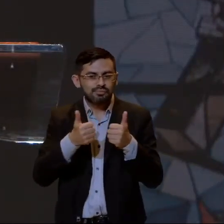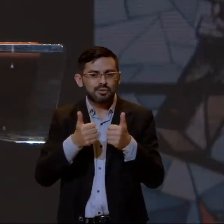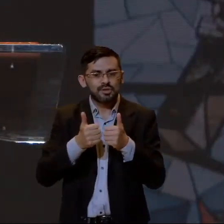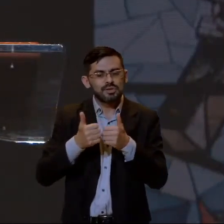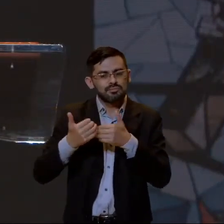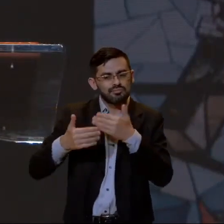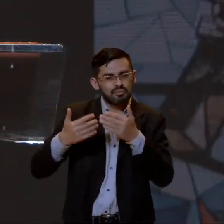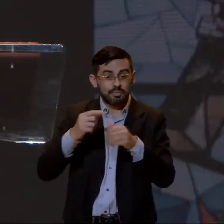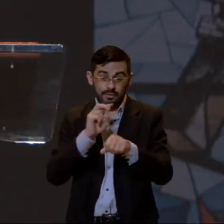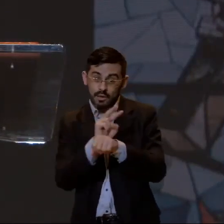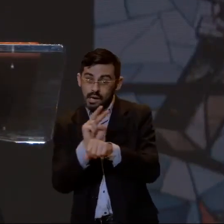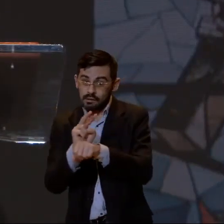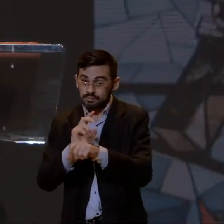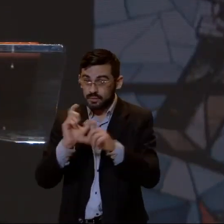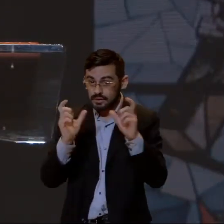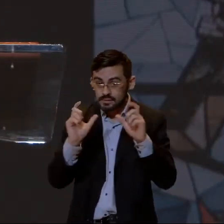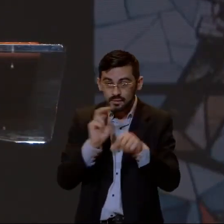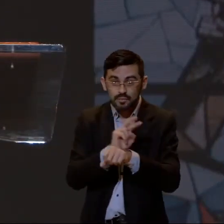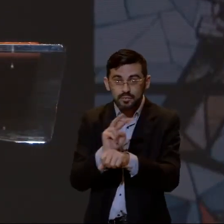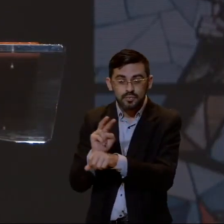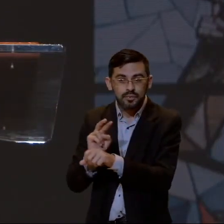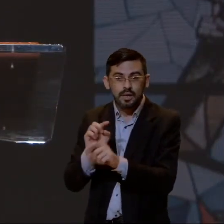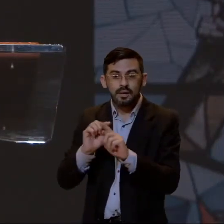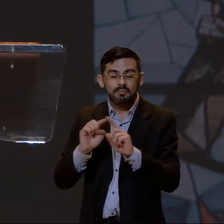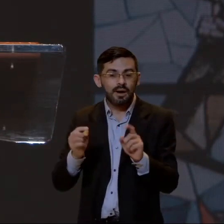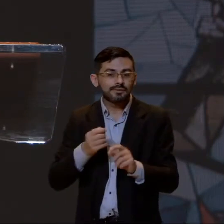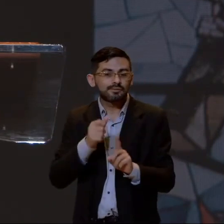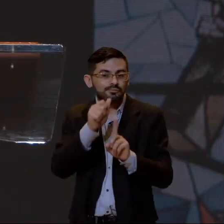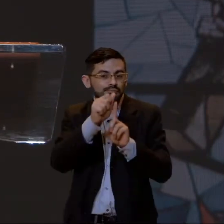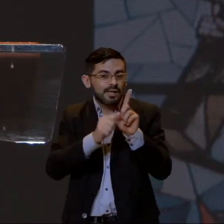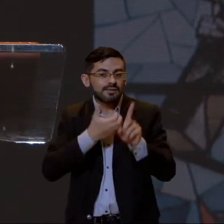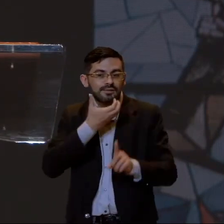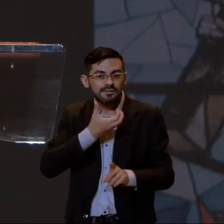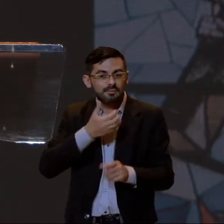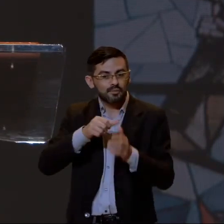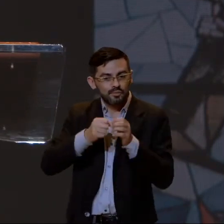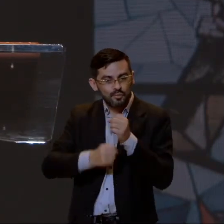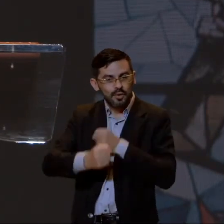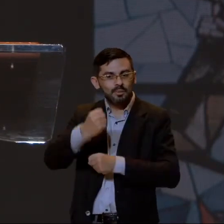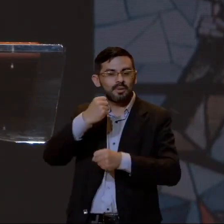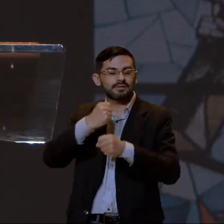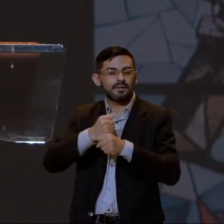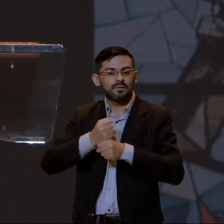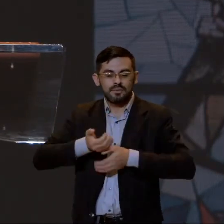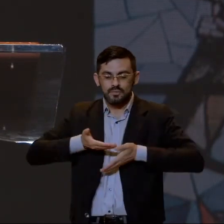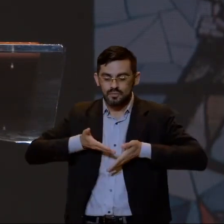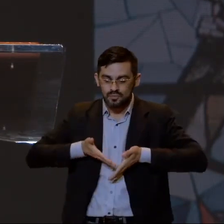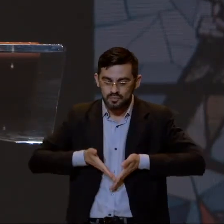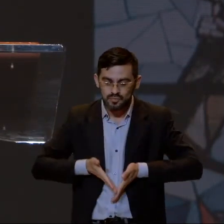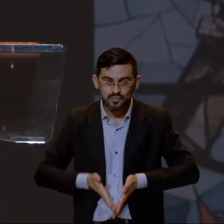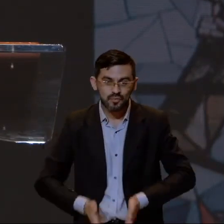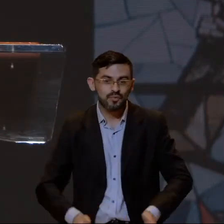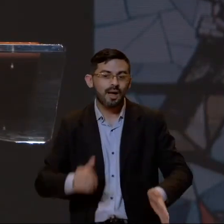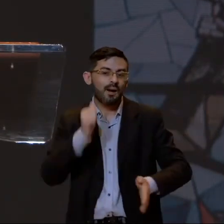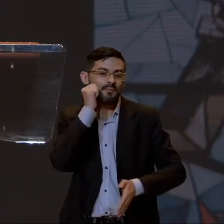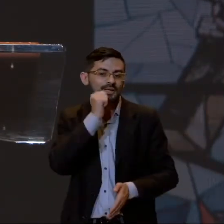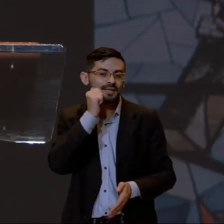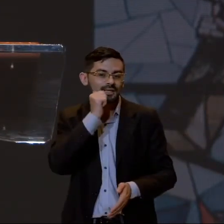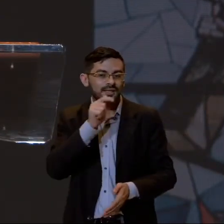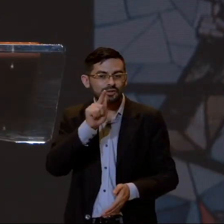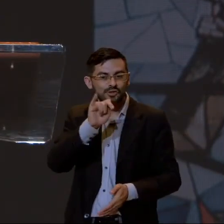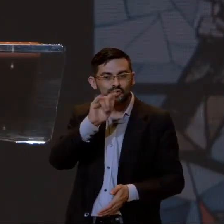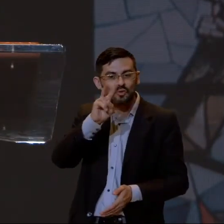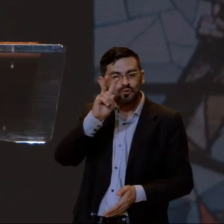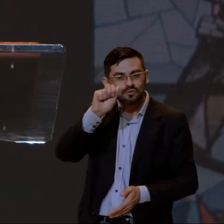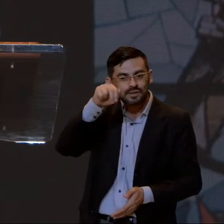risco, alguns cuidados e tal. E em dezembro do ano passado, nasceu a Giovana, que agora está